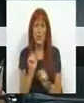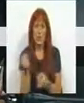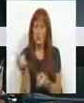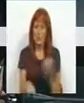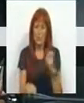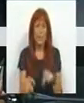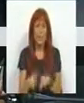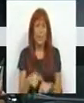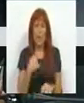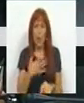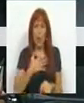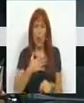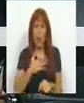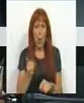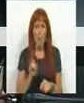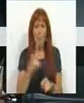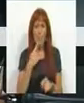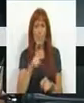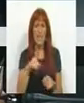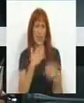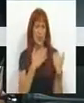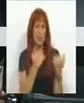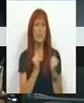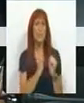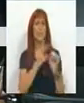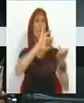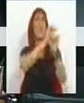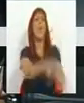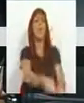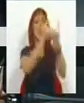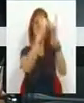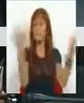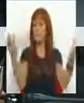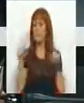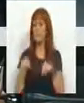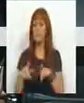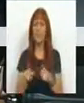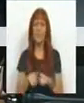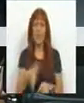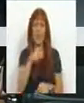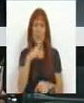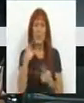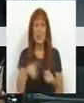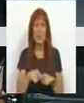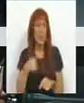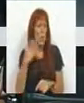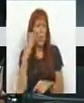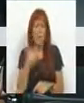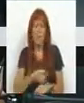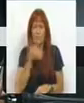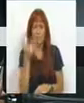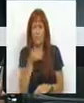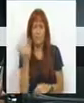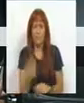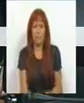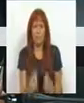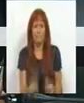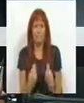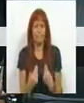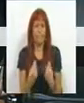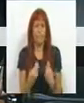surge que não lhe agrada, atribui essa responsabilidade a outra. E neste caso, tenho uma explicação que eu acho absurda,